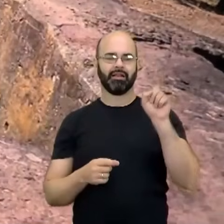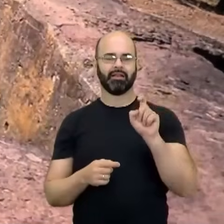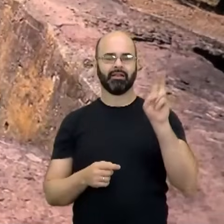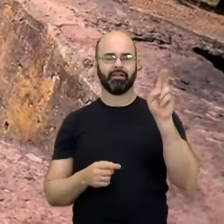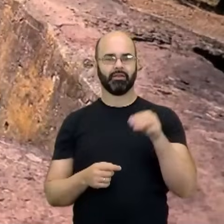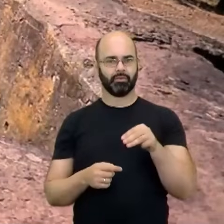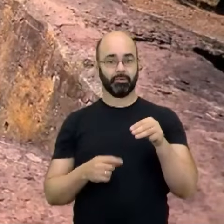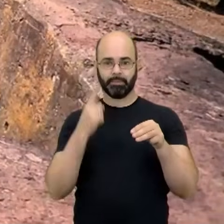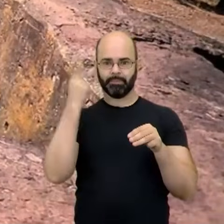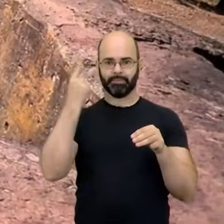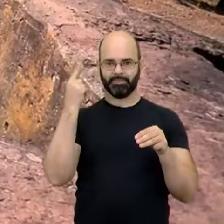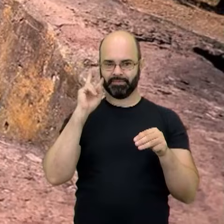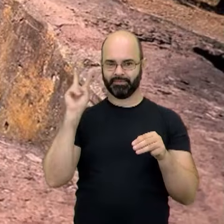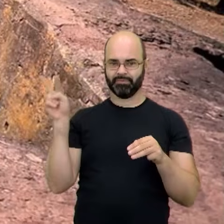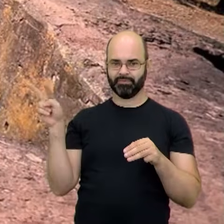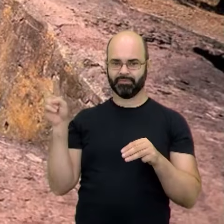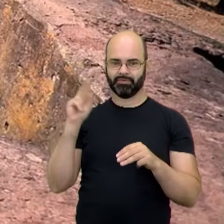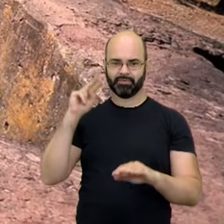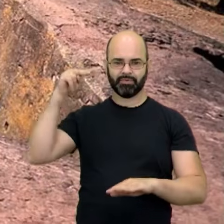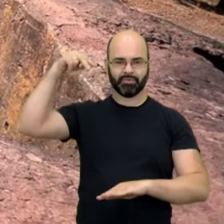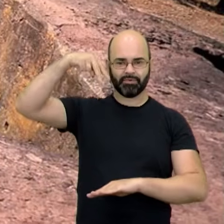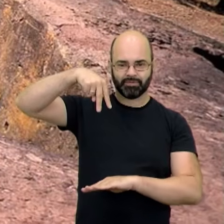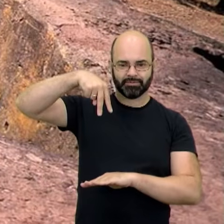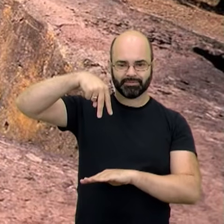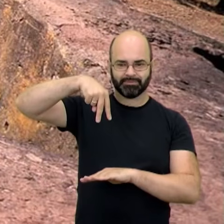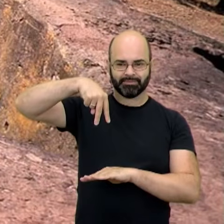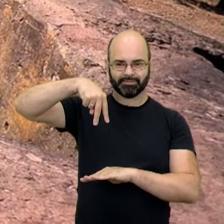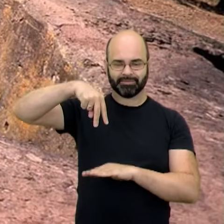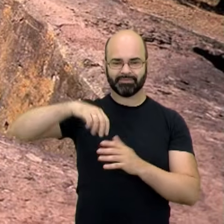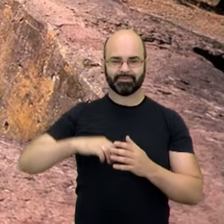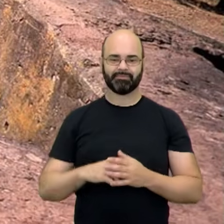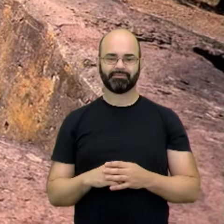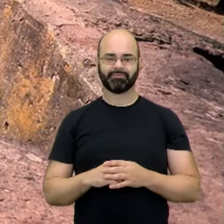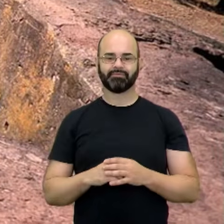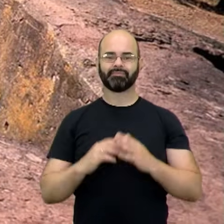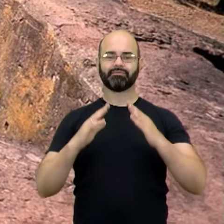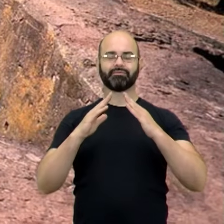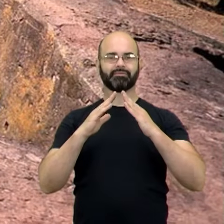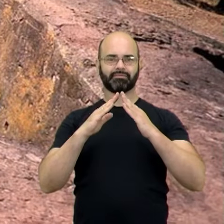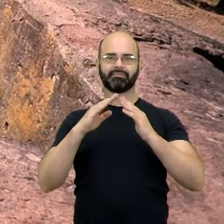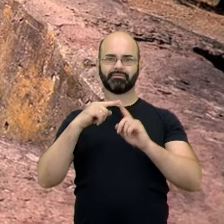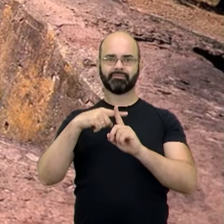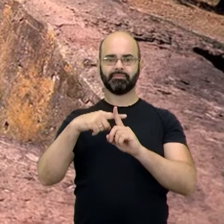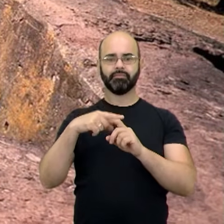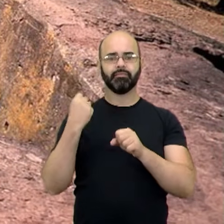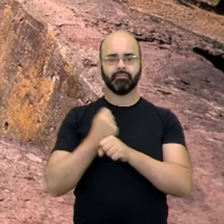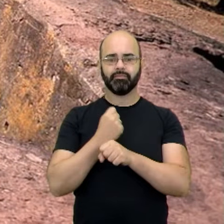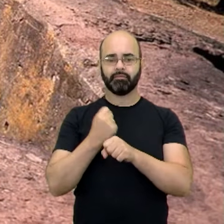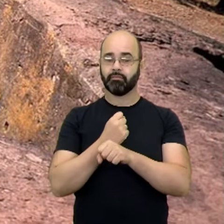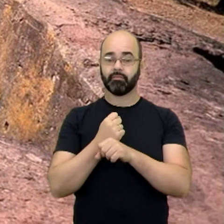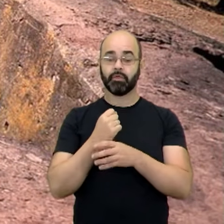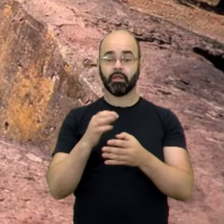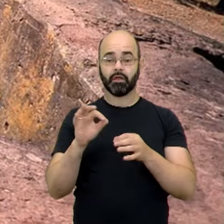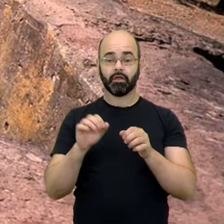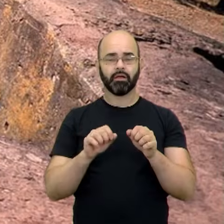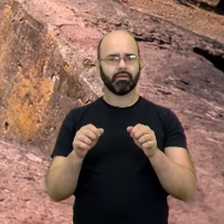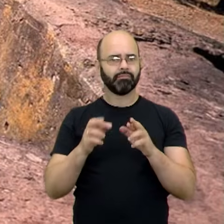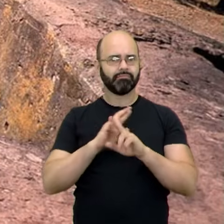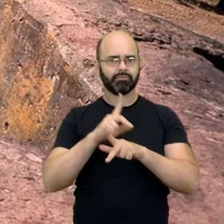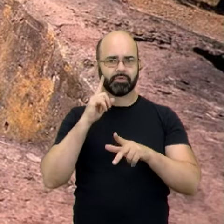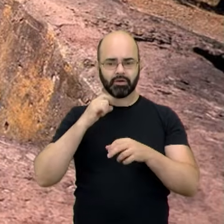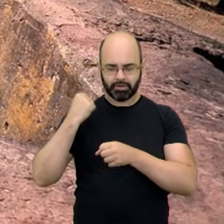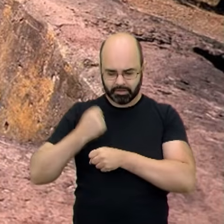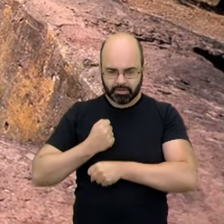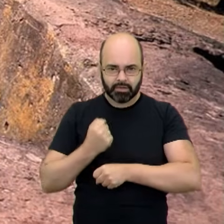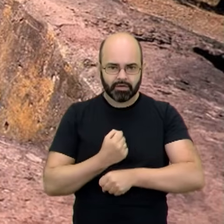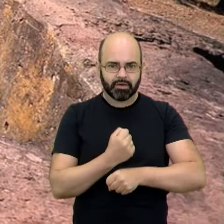foto primeiro. Você tá vendo de cima? Uhum. Então, as igrejas, elas eram esculpidas, né? Elas não eram nem construídas, elas eram